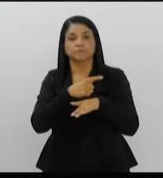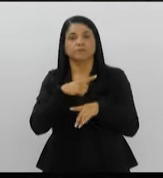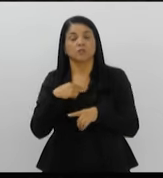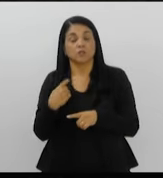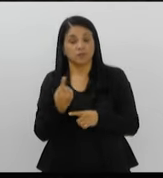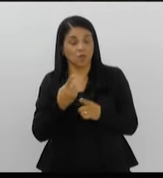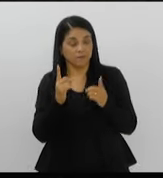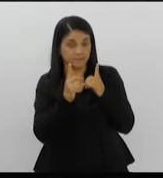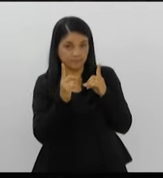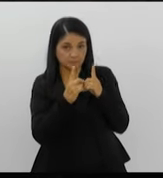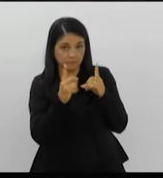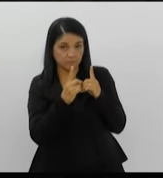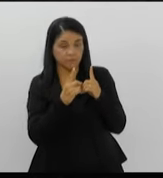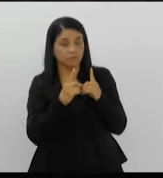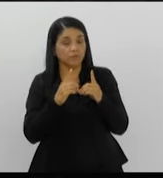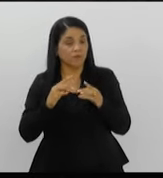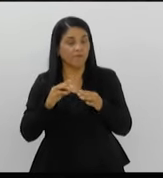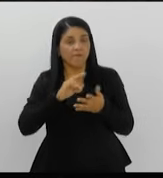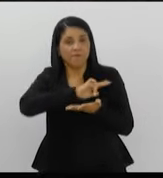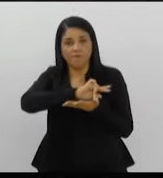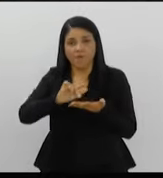a vários cuidadores aqui,